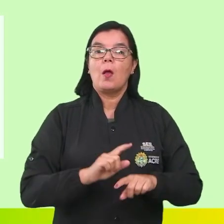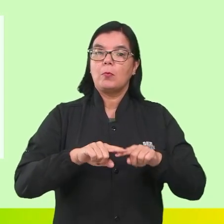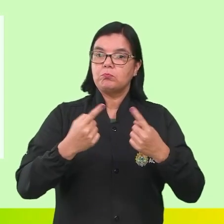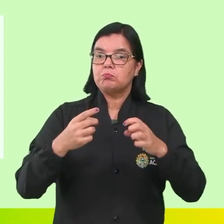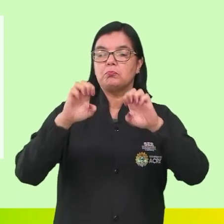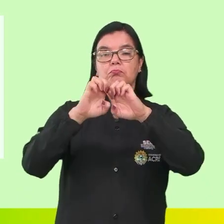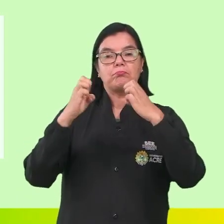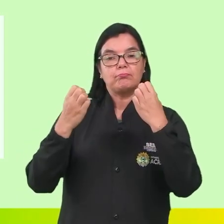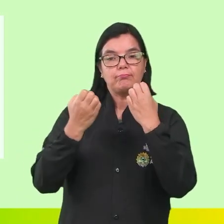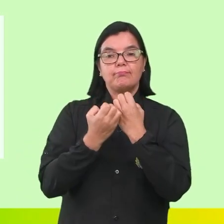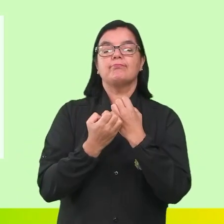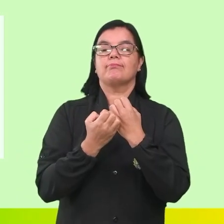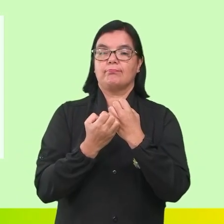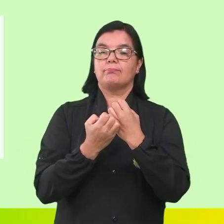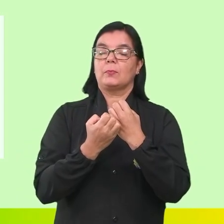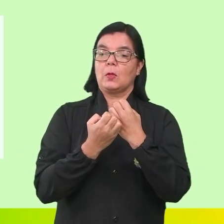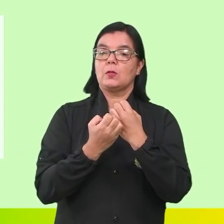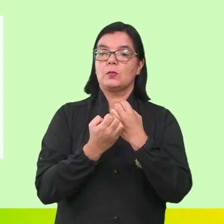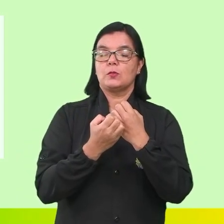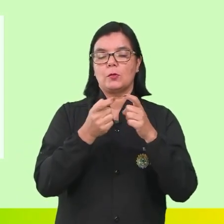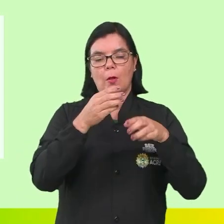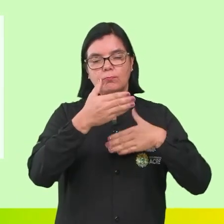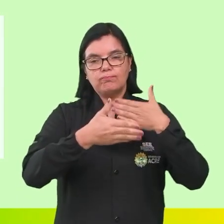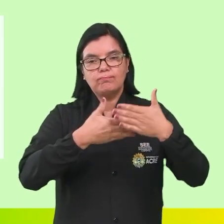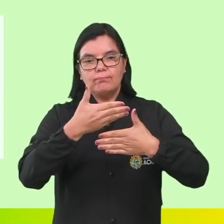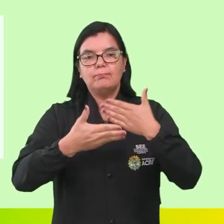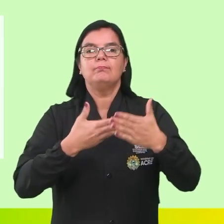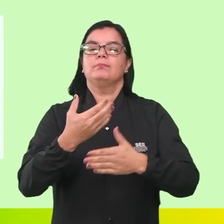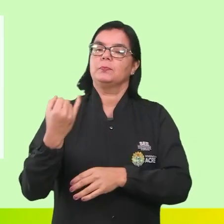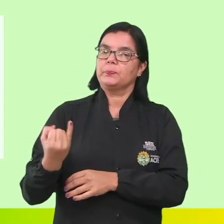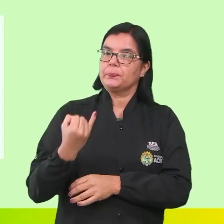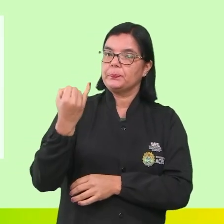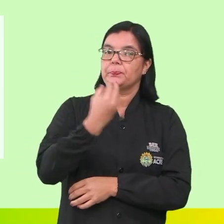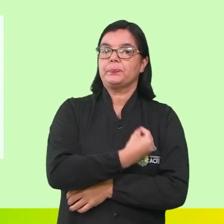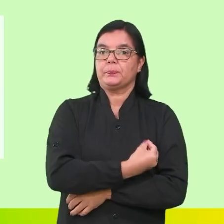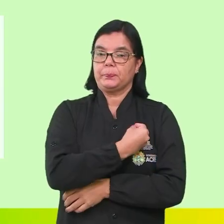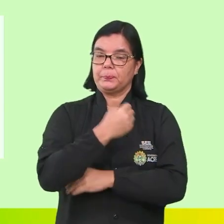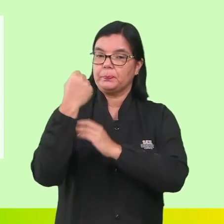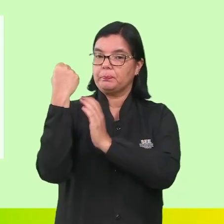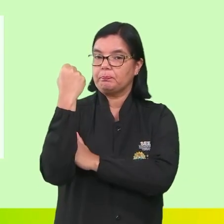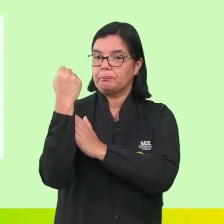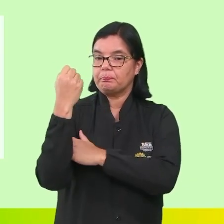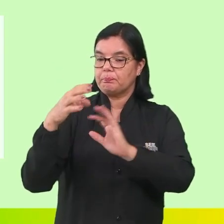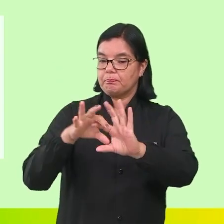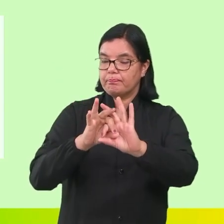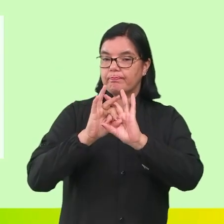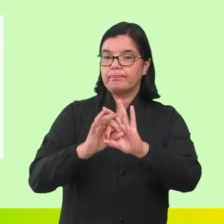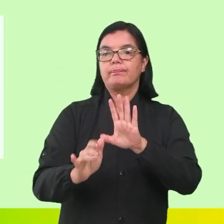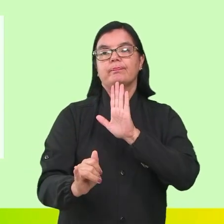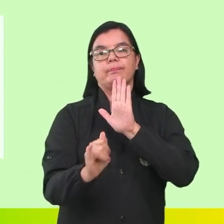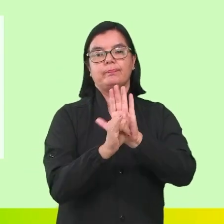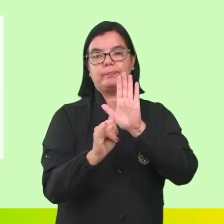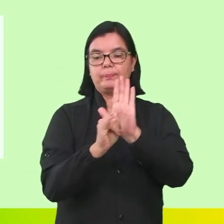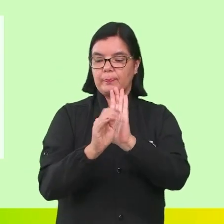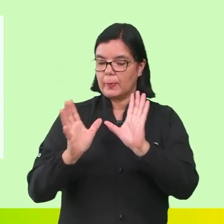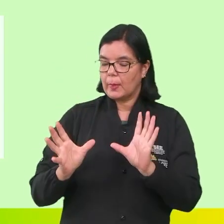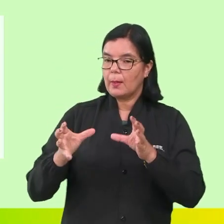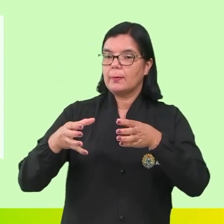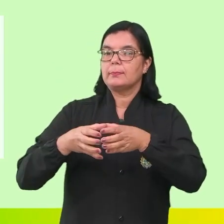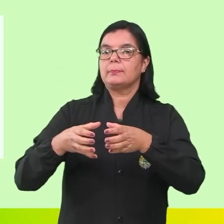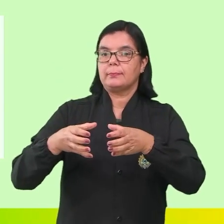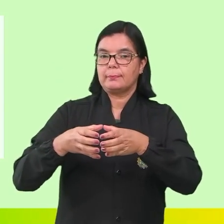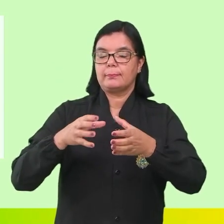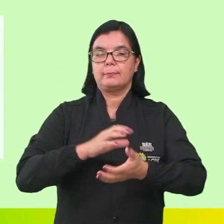Marca eventos e transições importantes da vida, fortalece os laços e a identidade